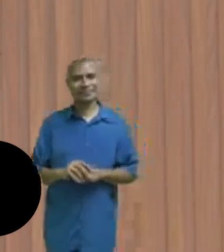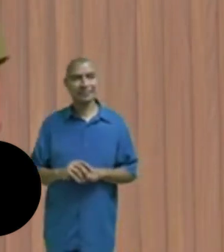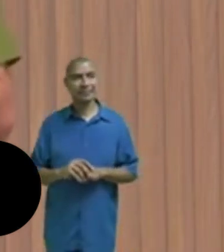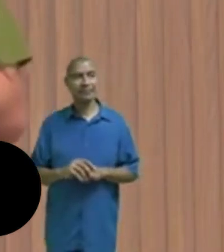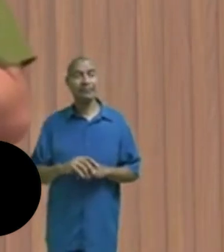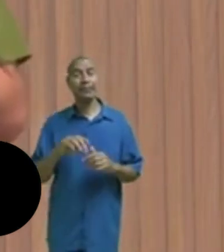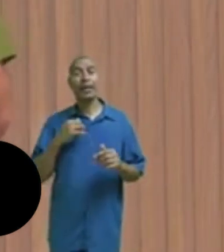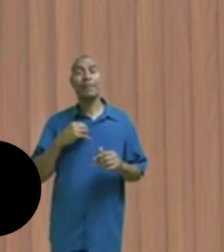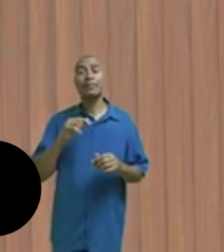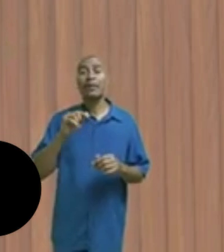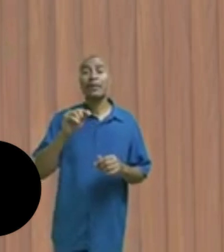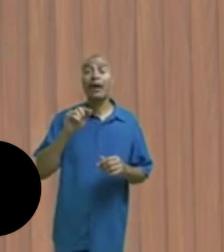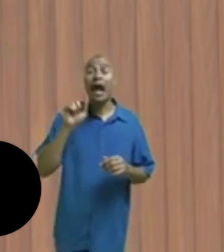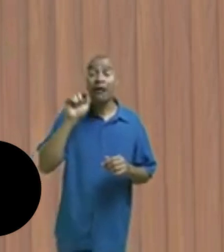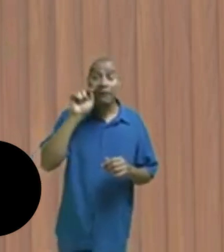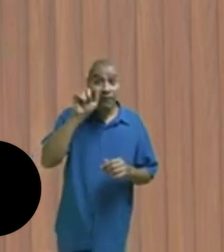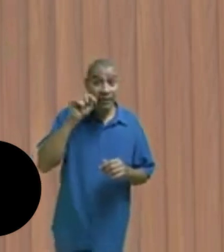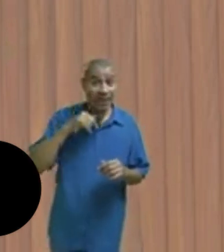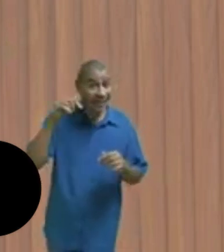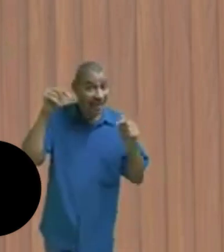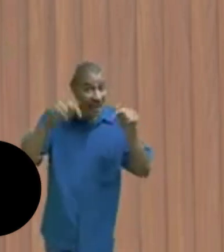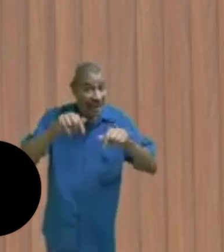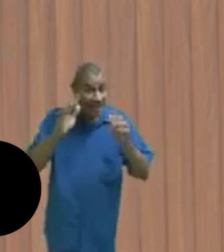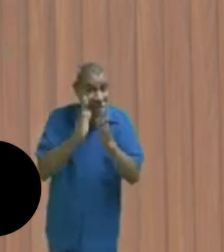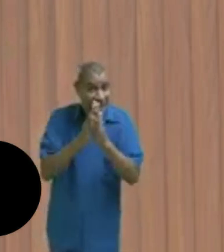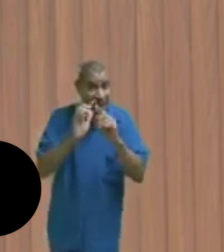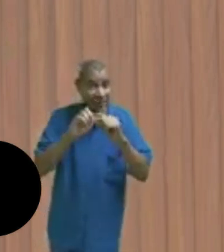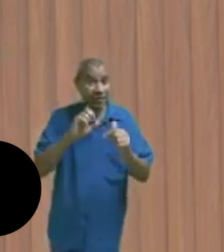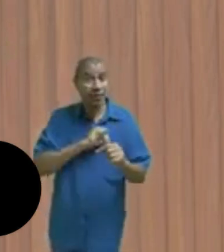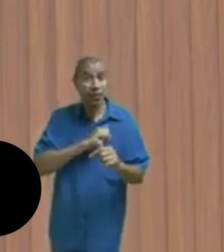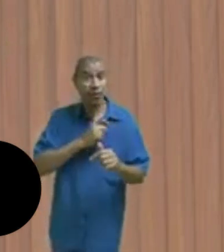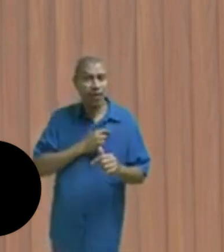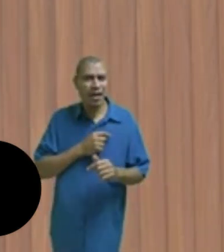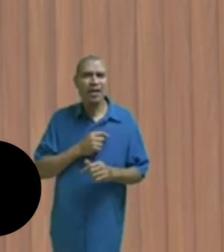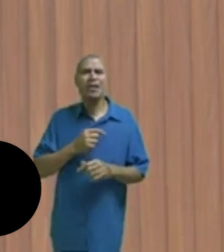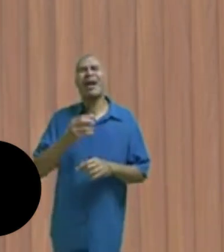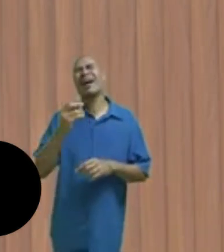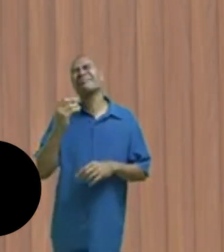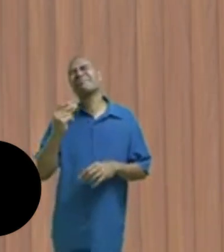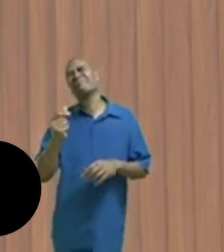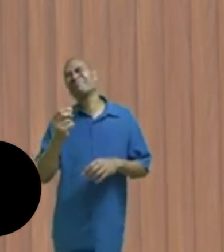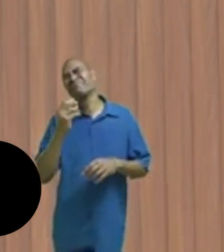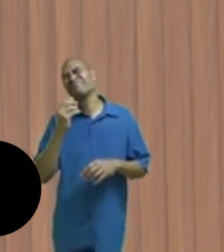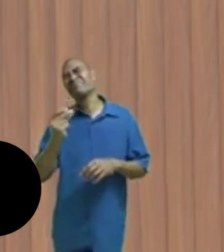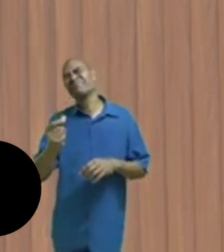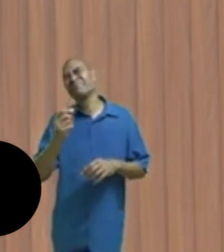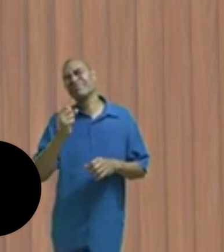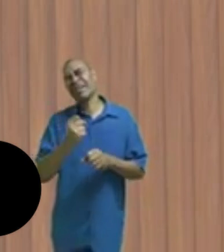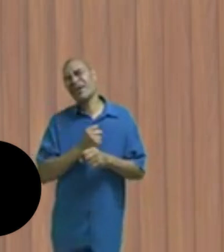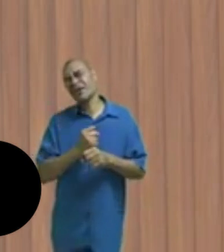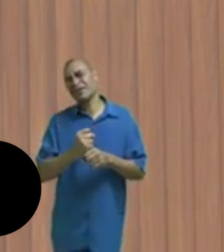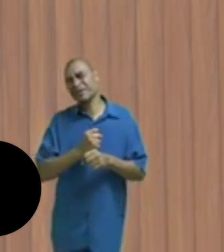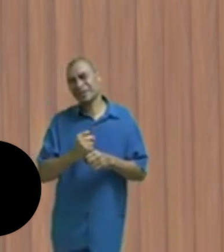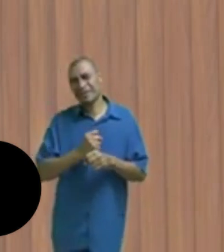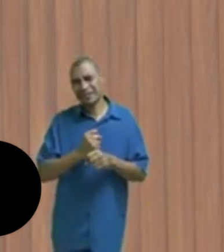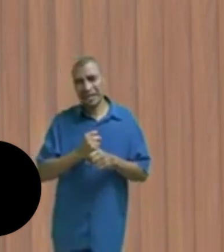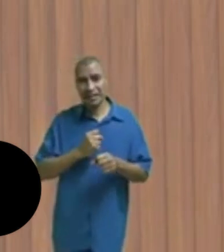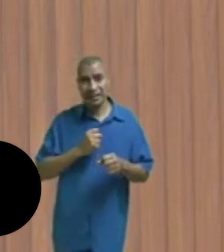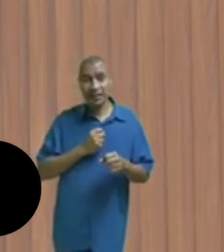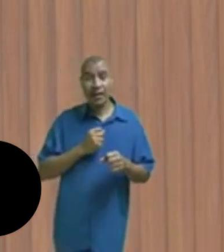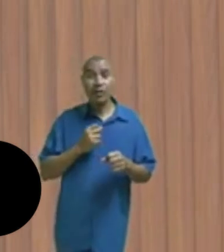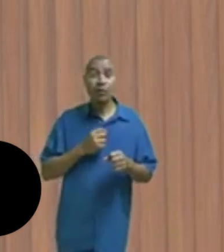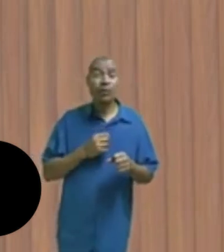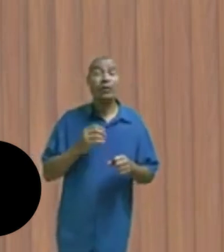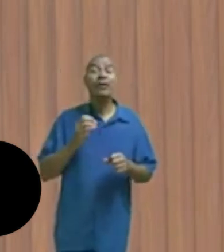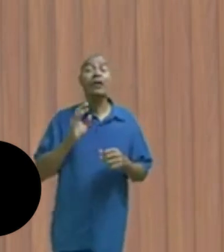Você que já está aqui há muito tempo, já é evangélico há muitos anos, você sabe que quase sempre, quando esse texto